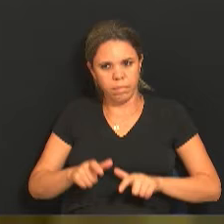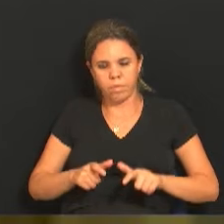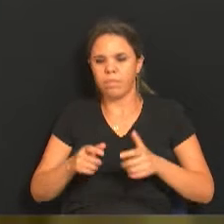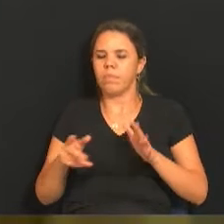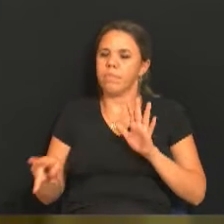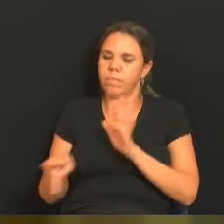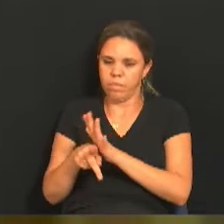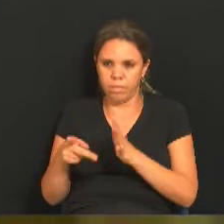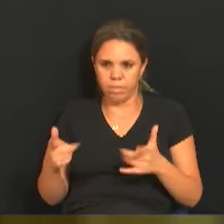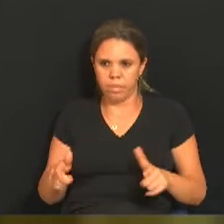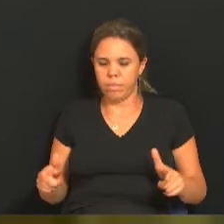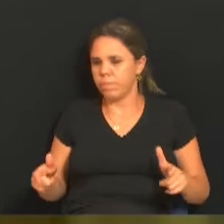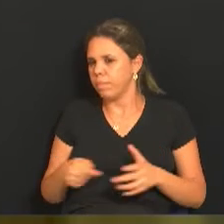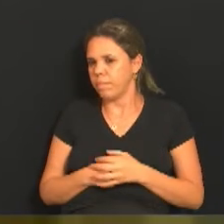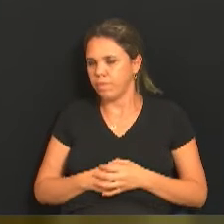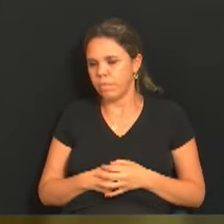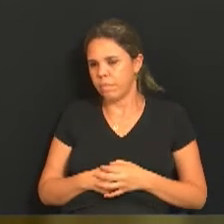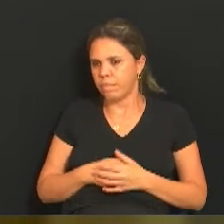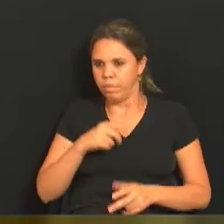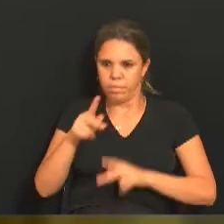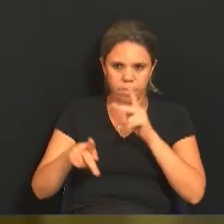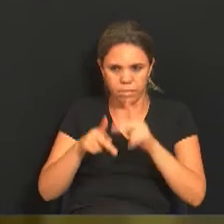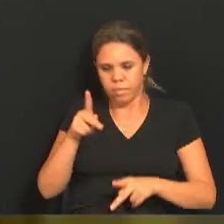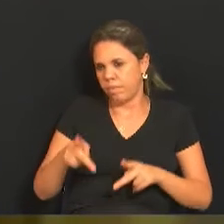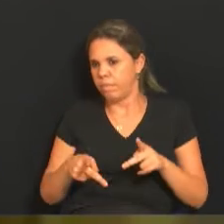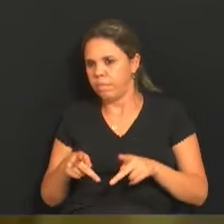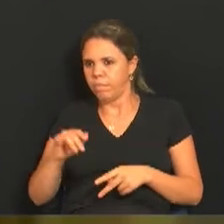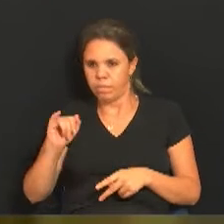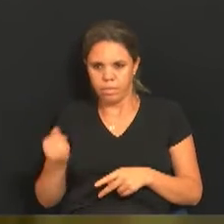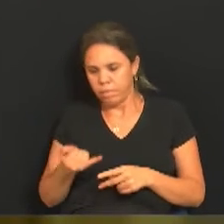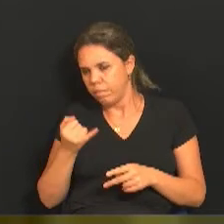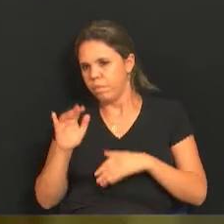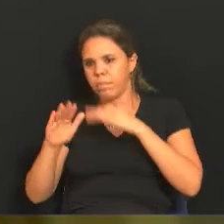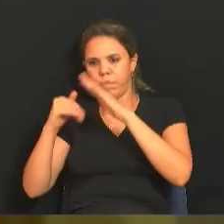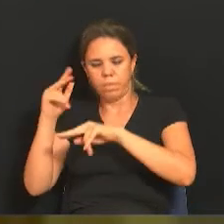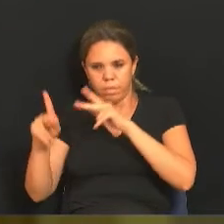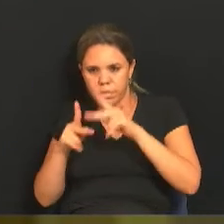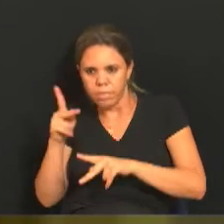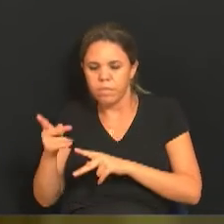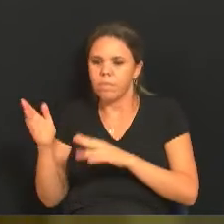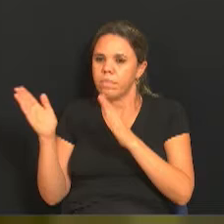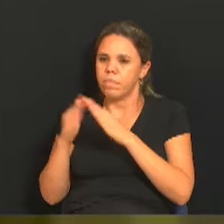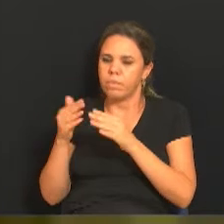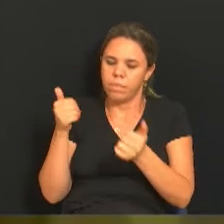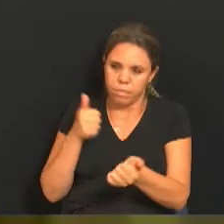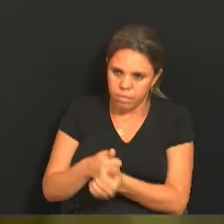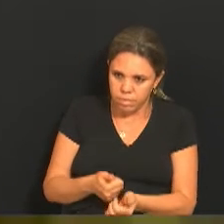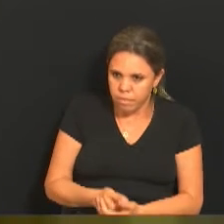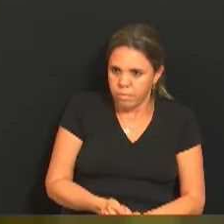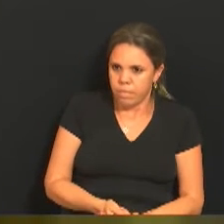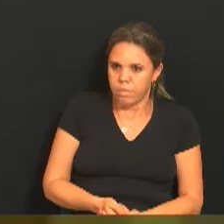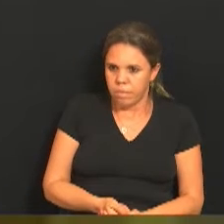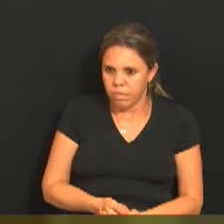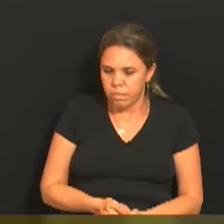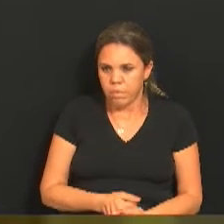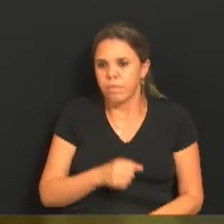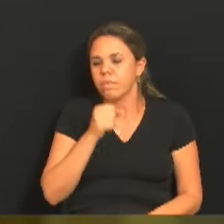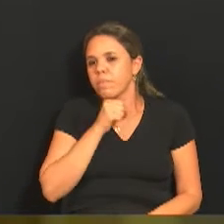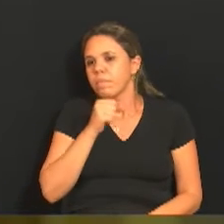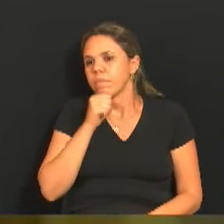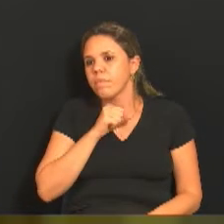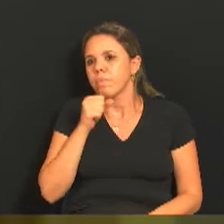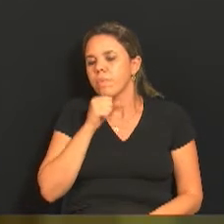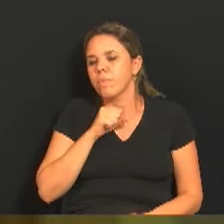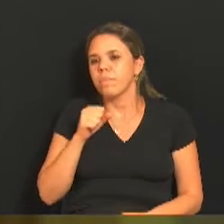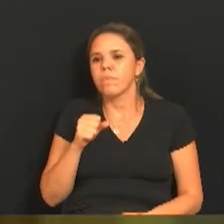onde grande parte da população que usufruía, para além das pessoas que moram ao redor, né, os idosos, pensionistas